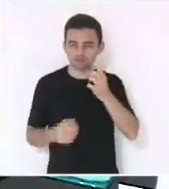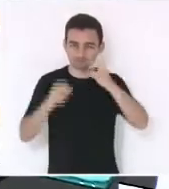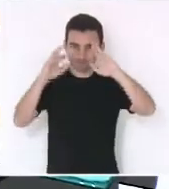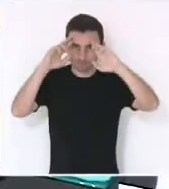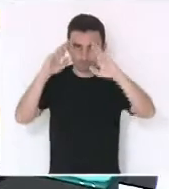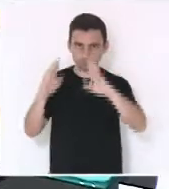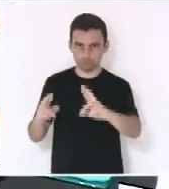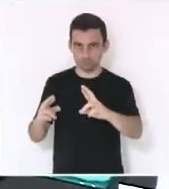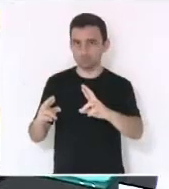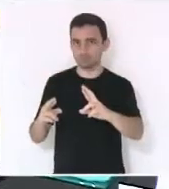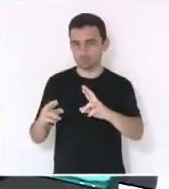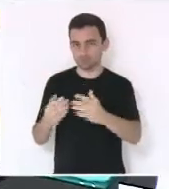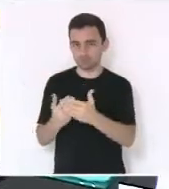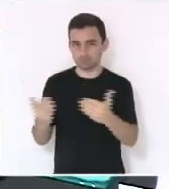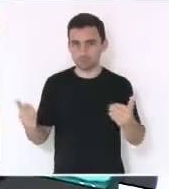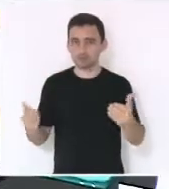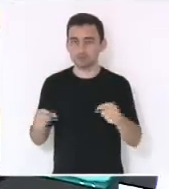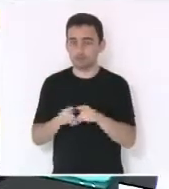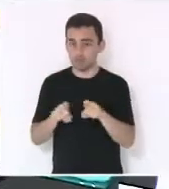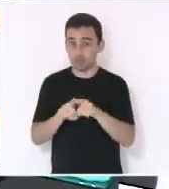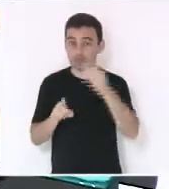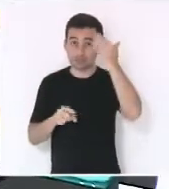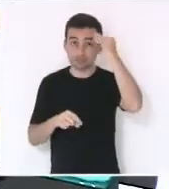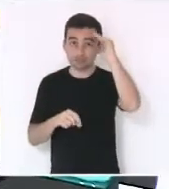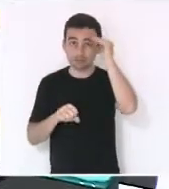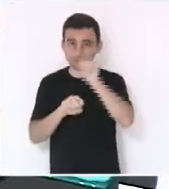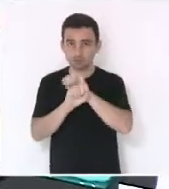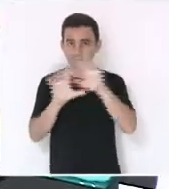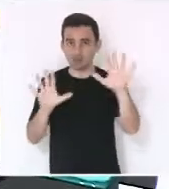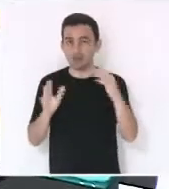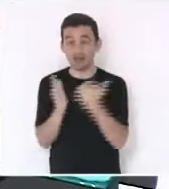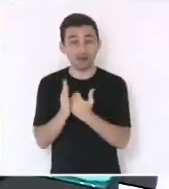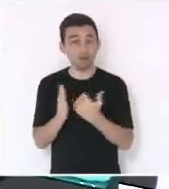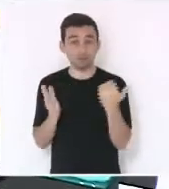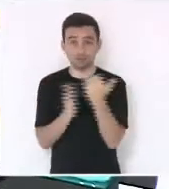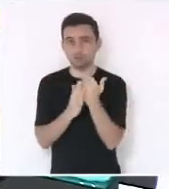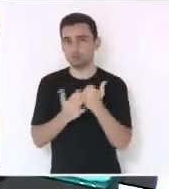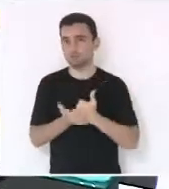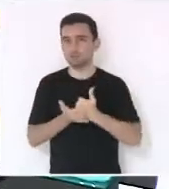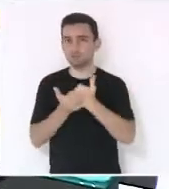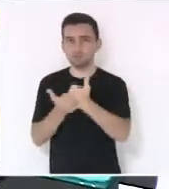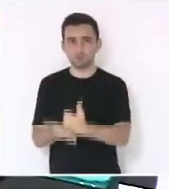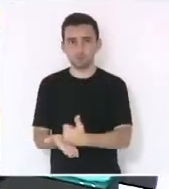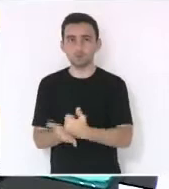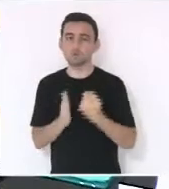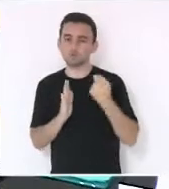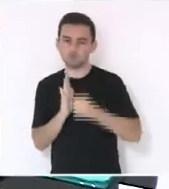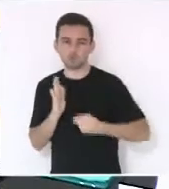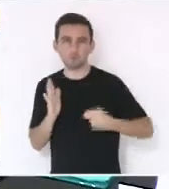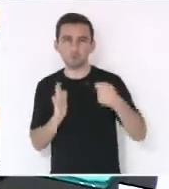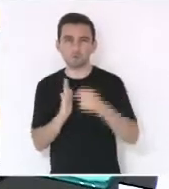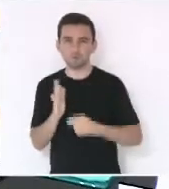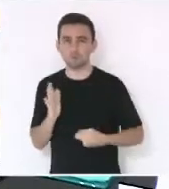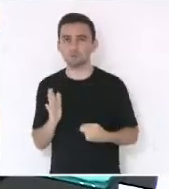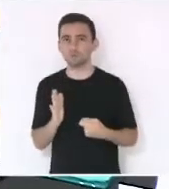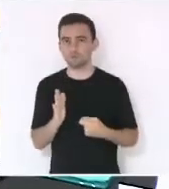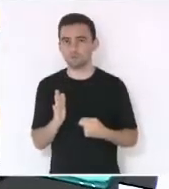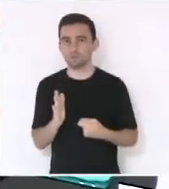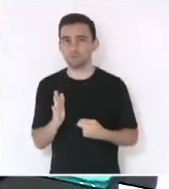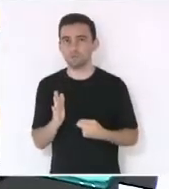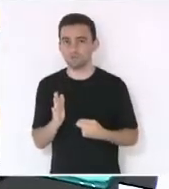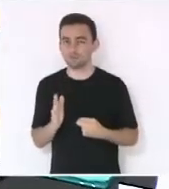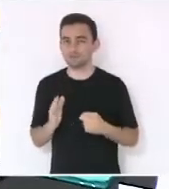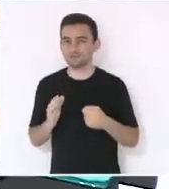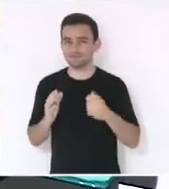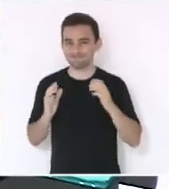respeito e também toda a nossa compreensão, mas, acima de tudo, o nosso apoio pela luta e pela causa, né, de